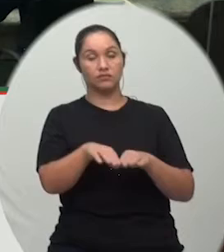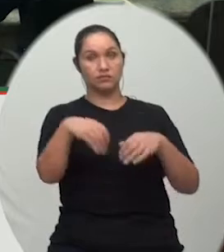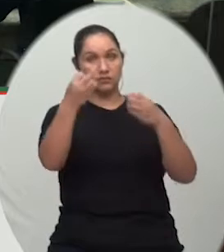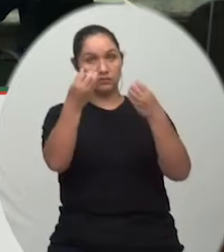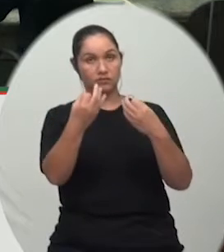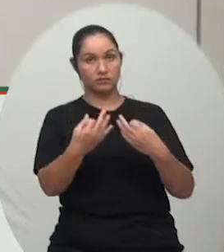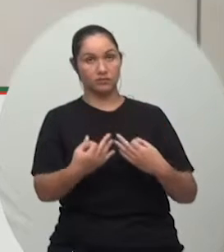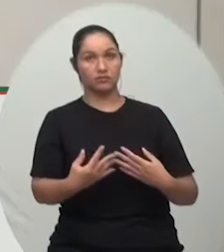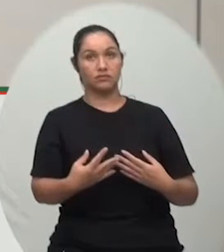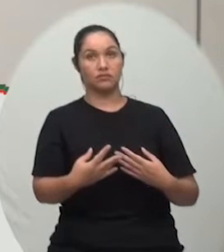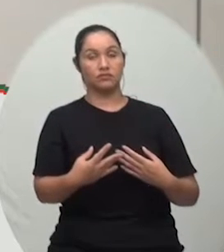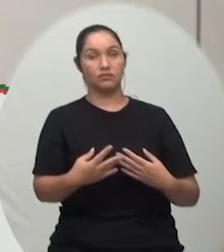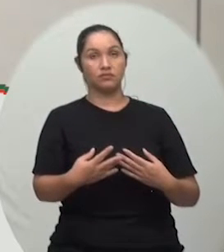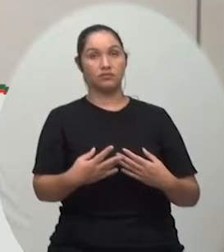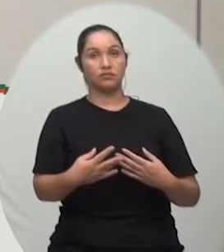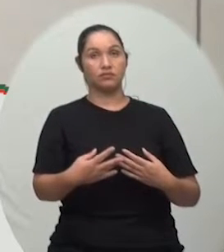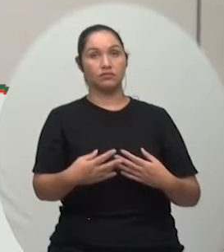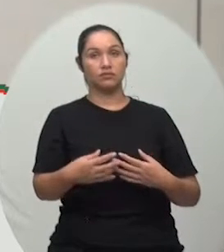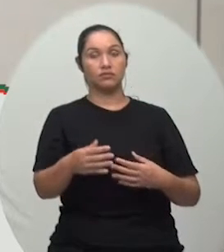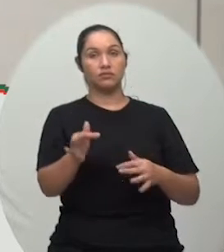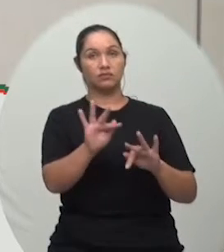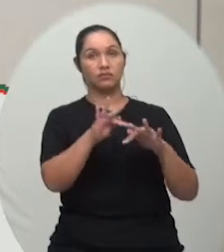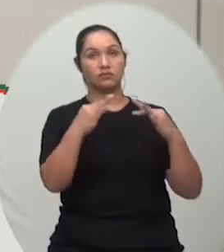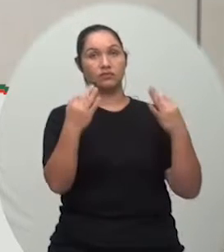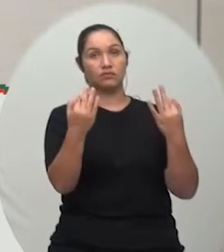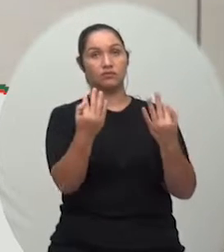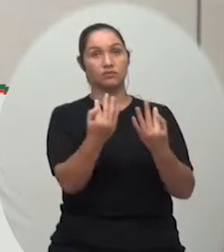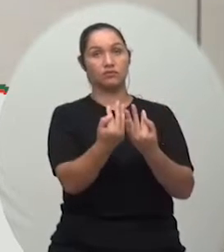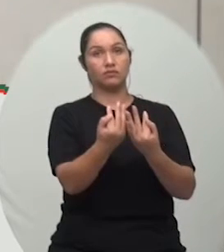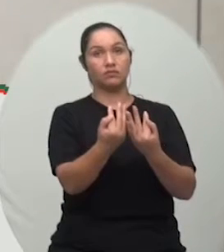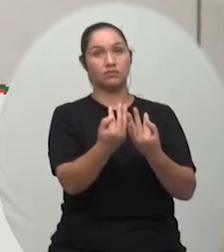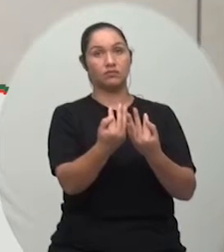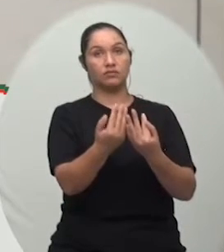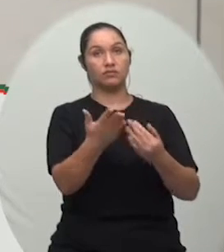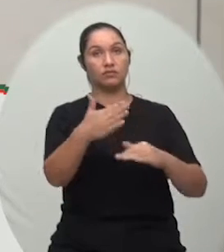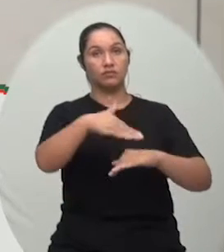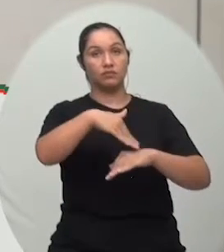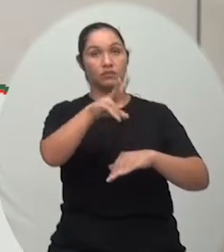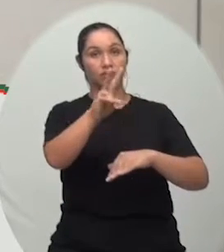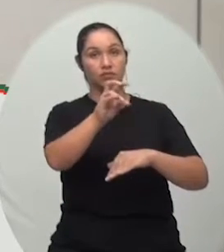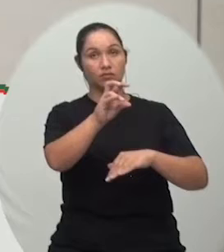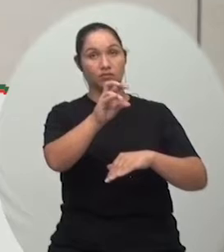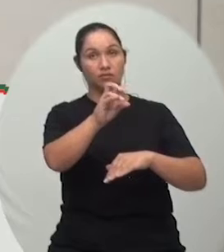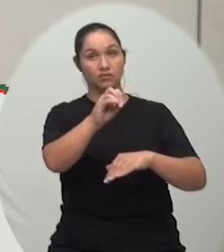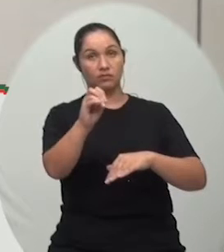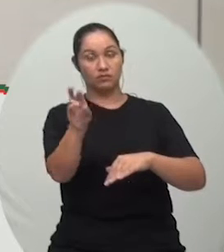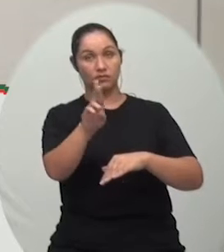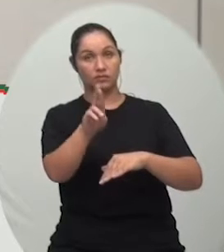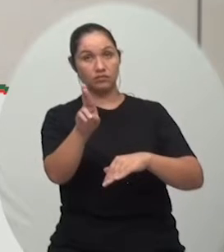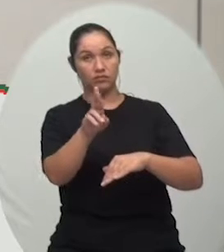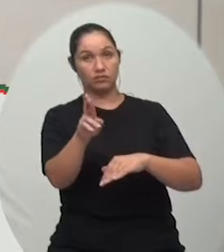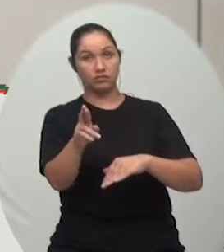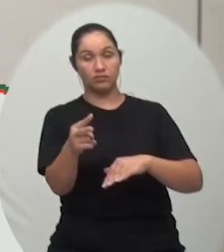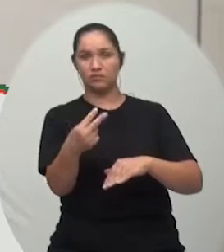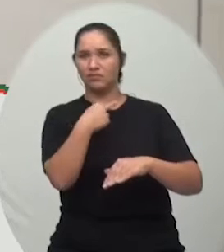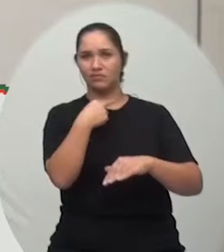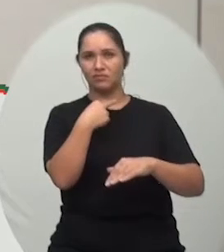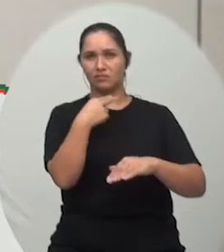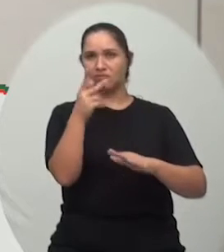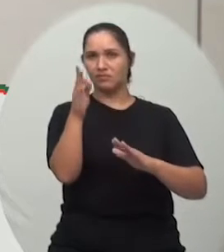para as famílias com renda acima de R$ 200,00 não pode ser incluídas no programa. Então, eu volto a